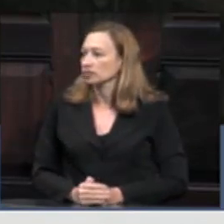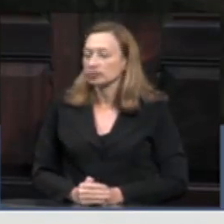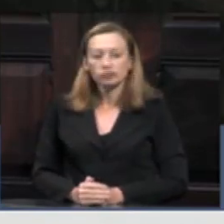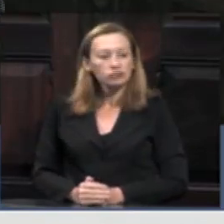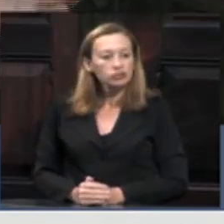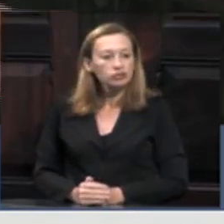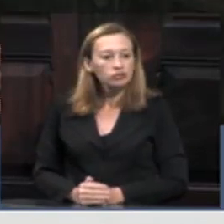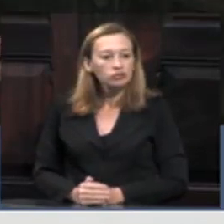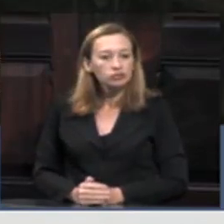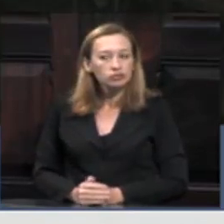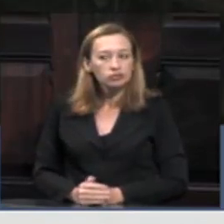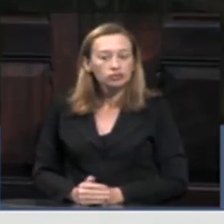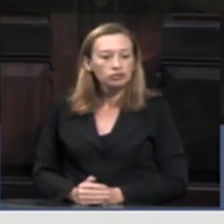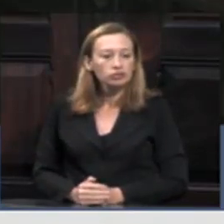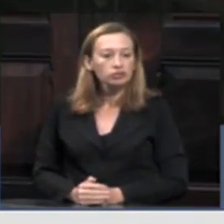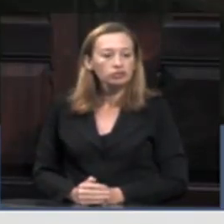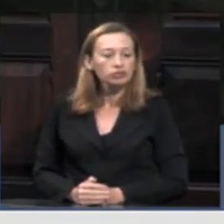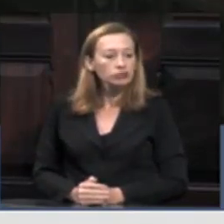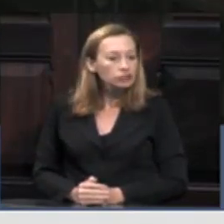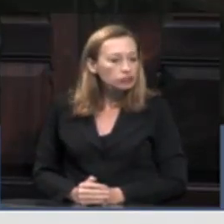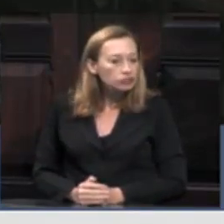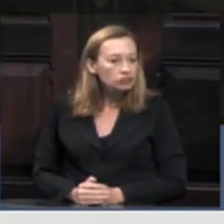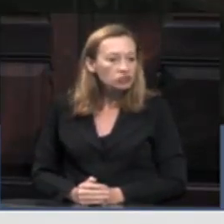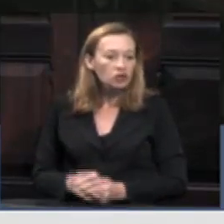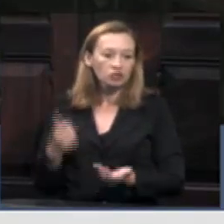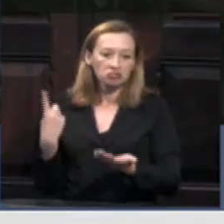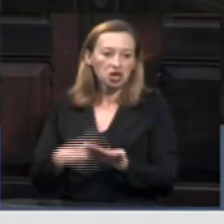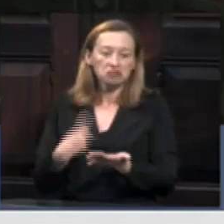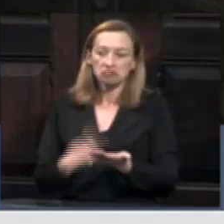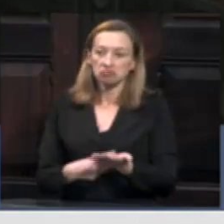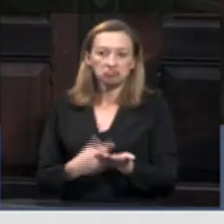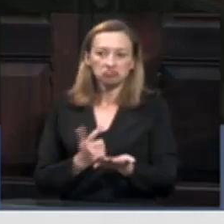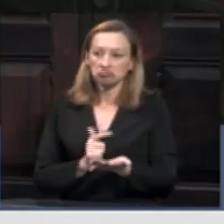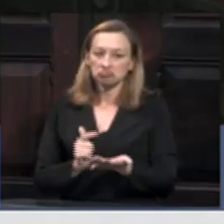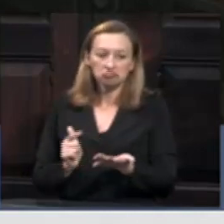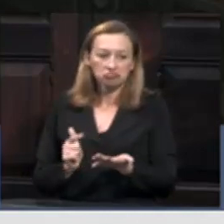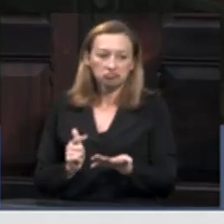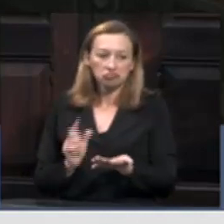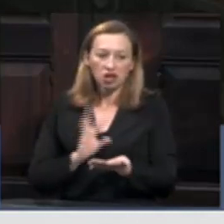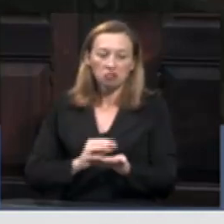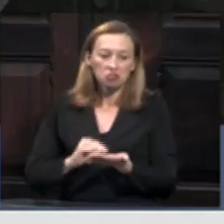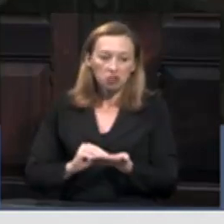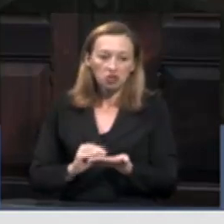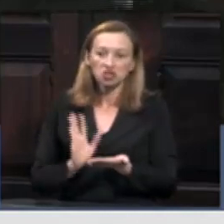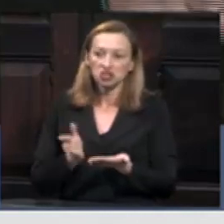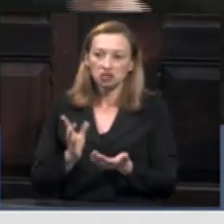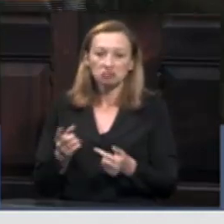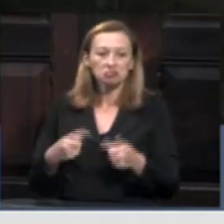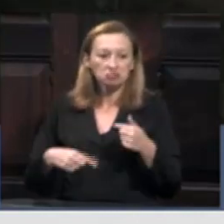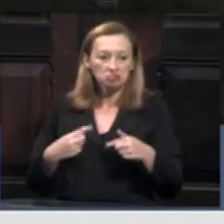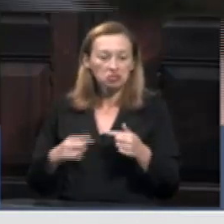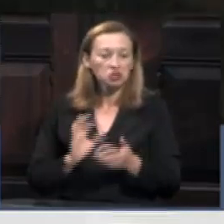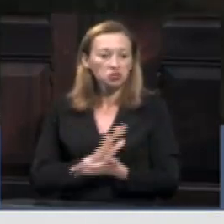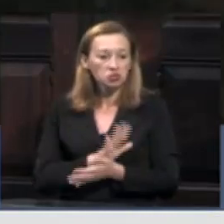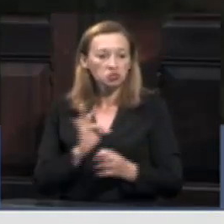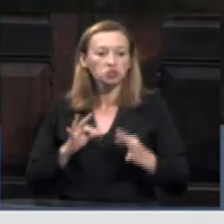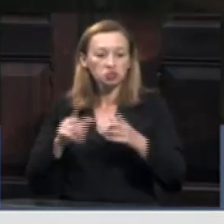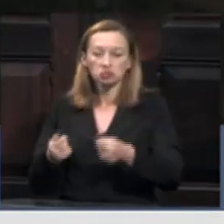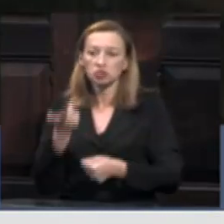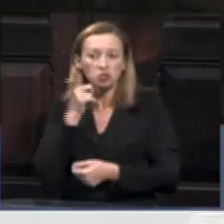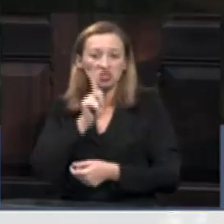pelo visto, a gente não chega a um acordo, a pauta continua travada, a gente não consegue votar os vetos